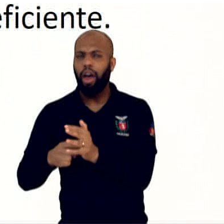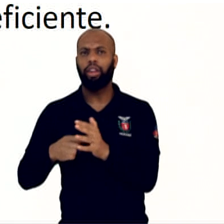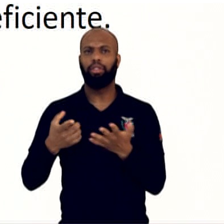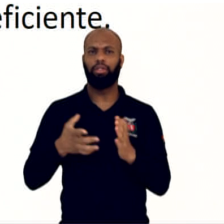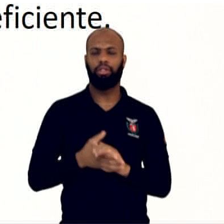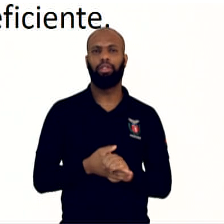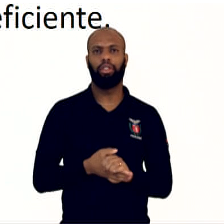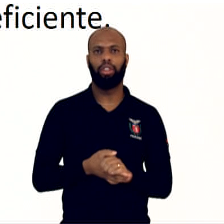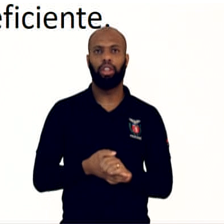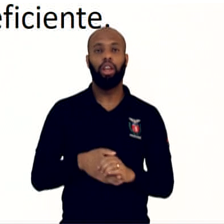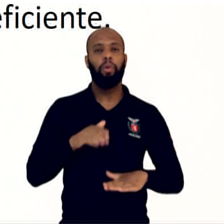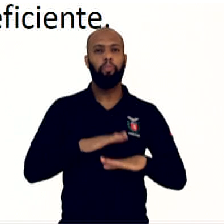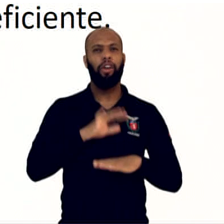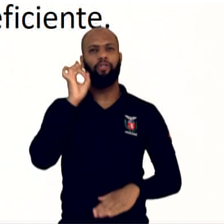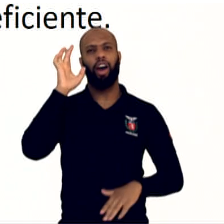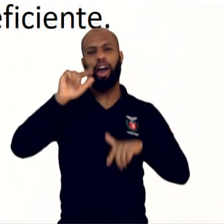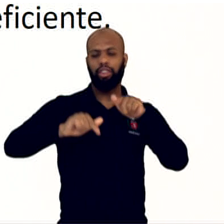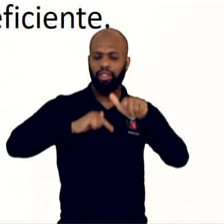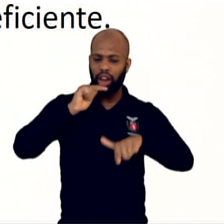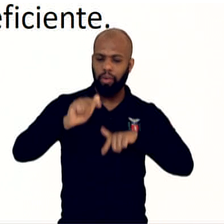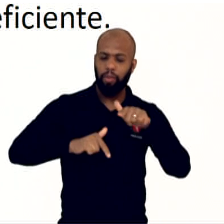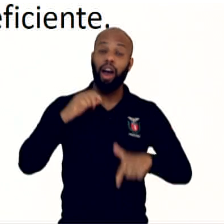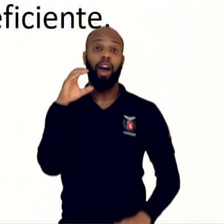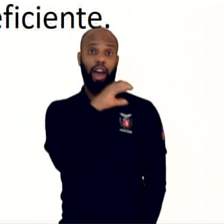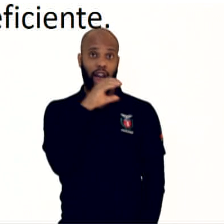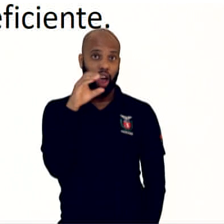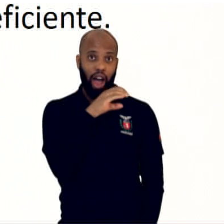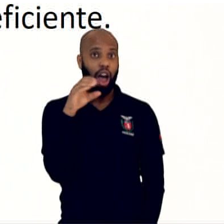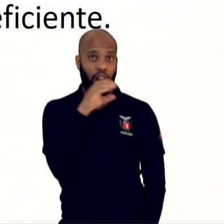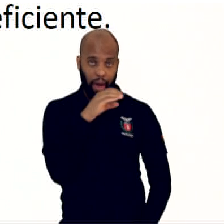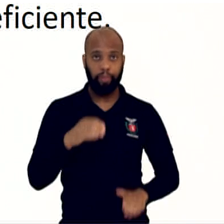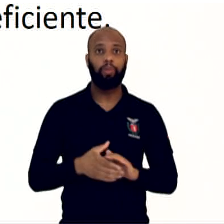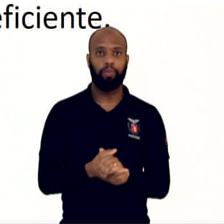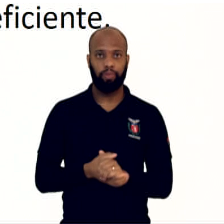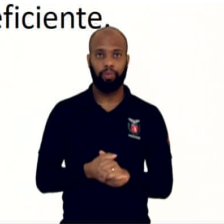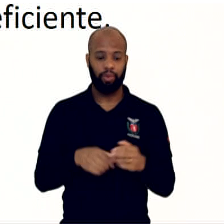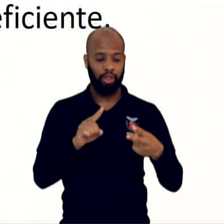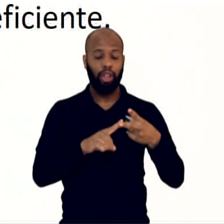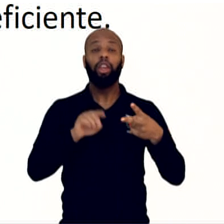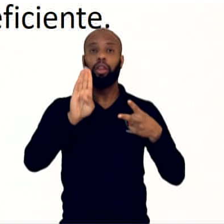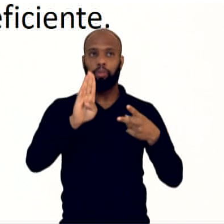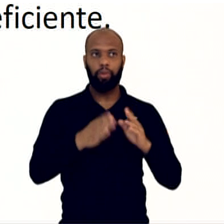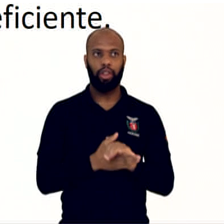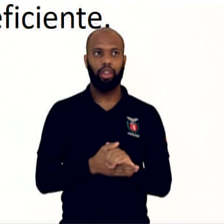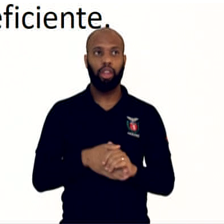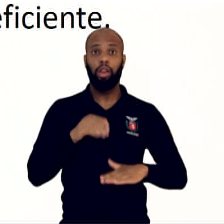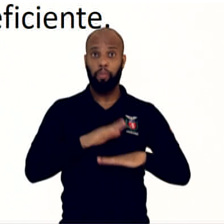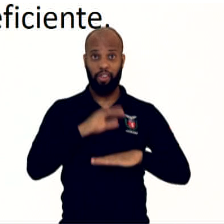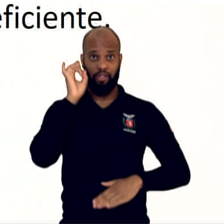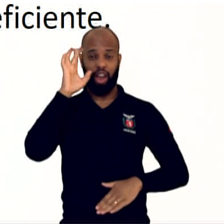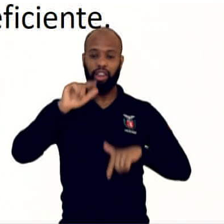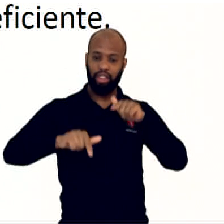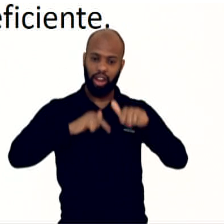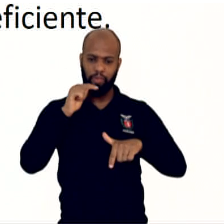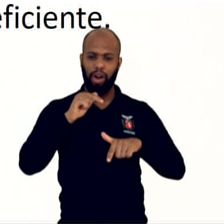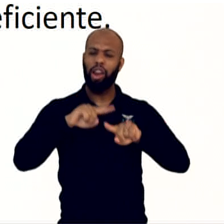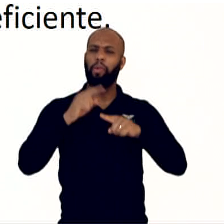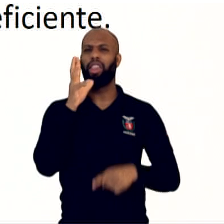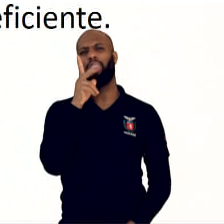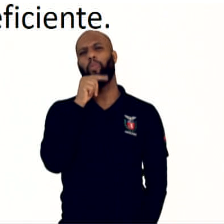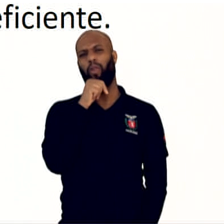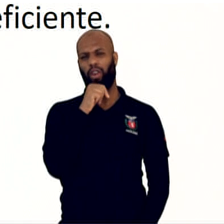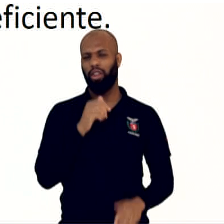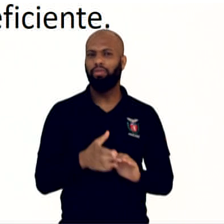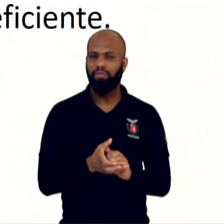A, facilitar o trabalho, deixando mais rápido e mais eficiente. Facilitar o trabalho, deixando menos rápido e